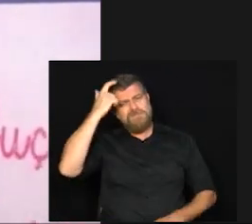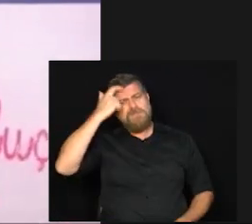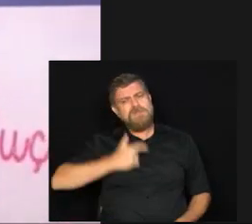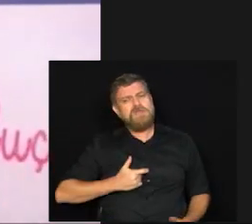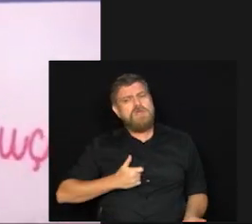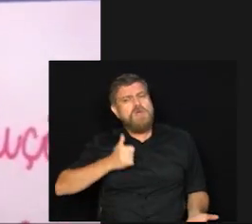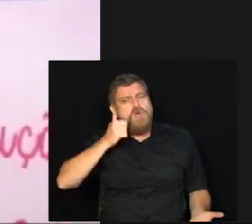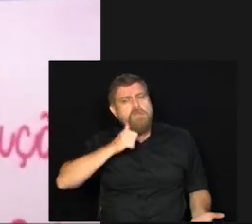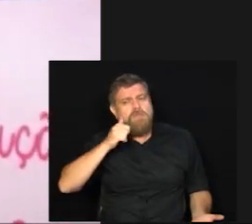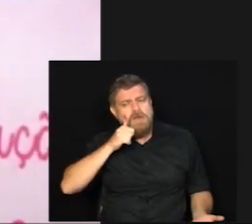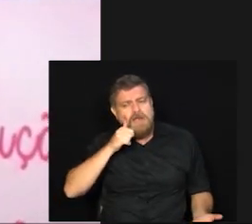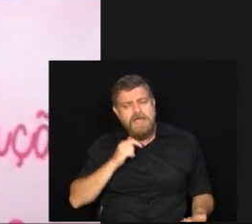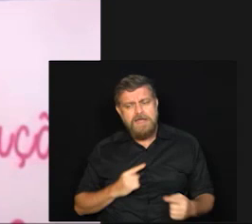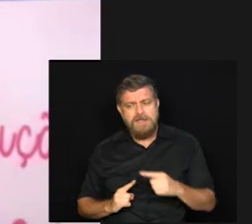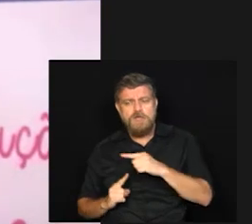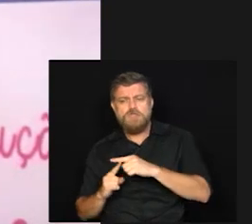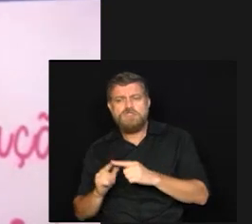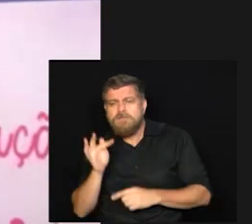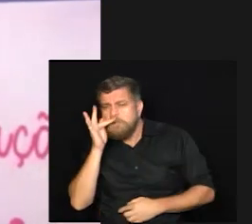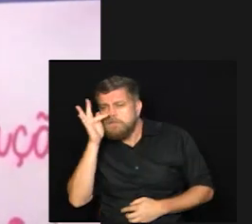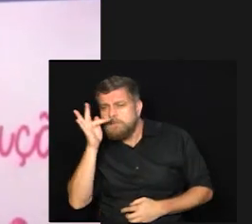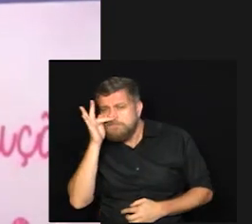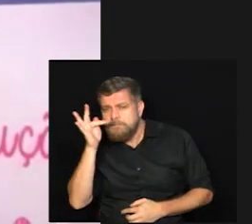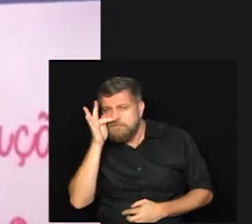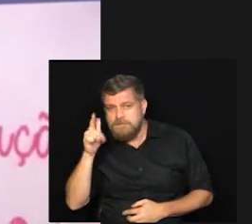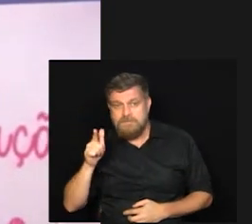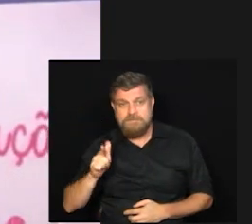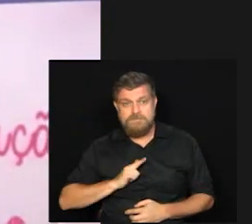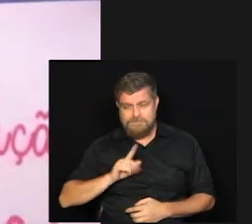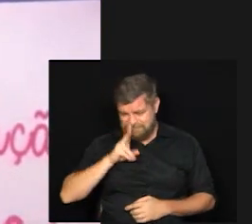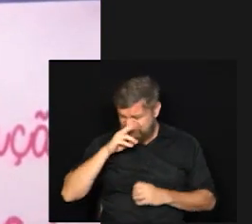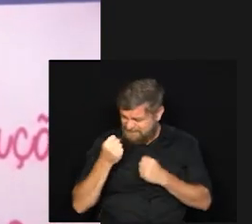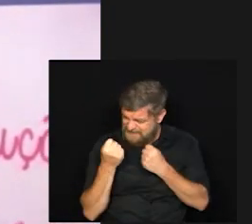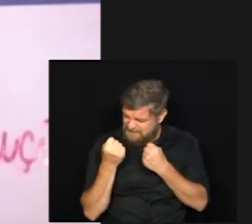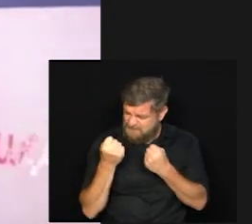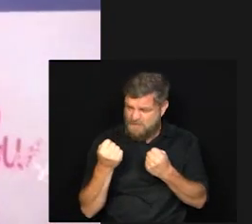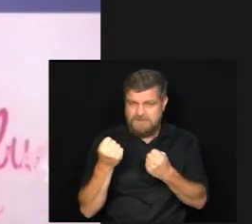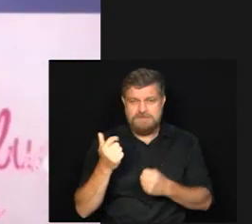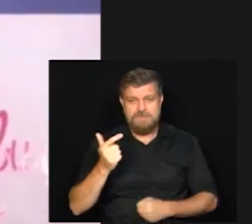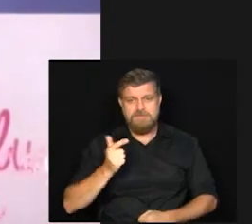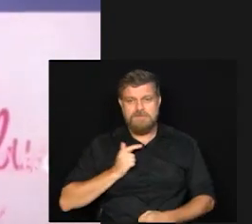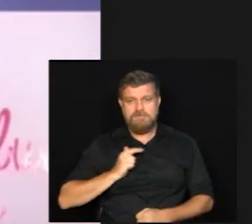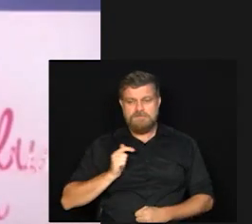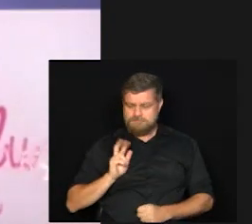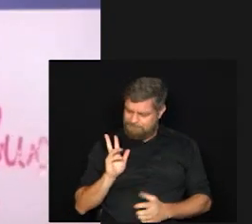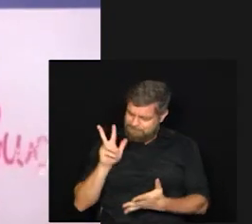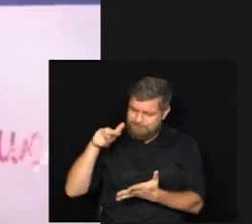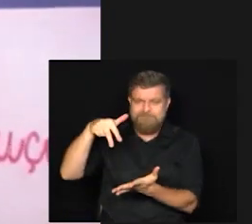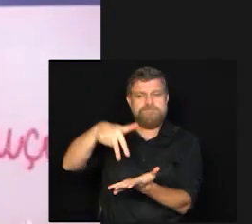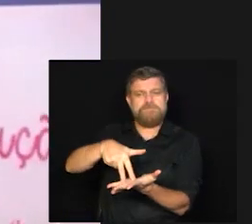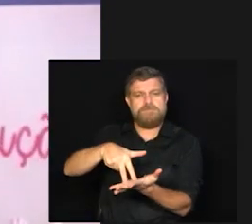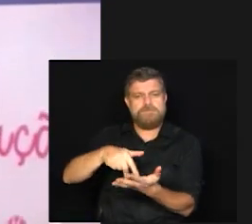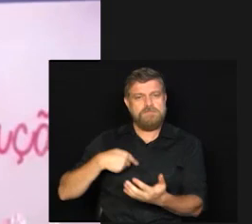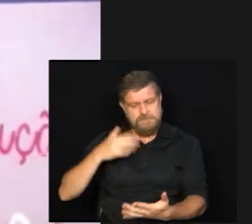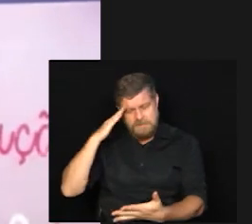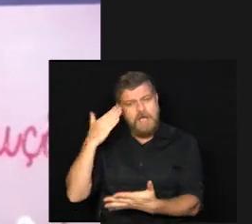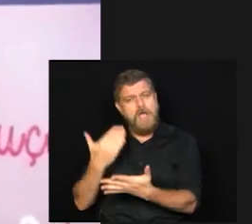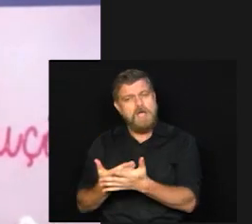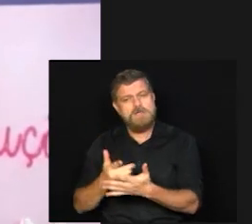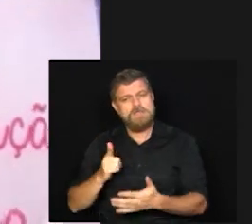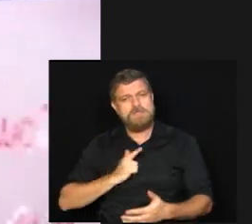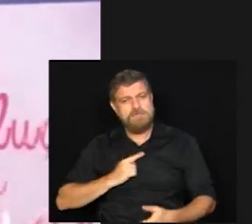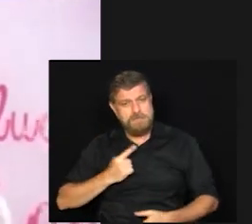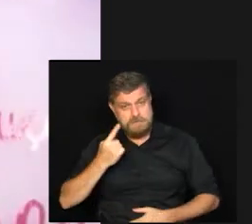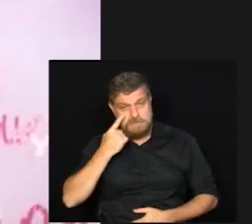de rosa, aí você cria forças para ir para fora. Então, a gente acredita, e a gente